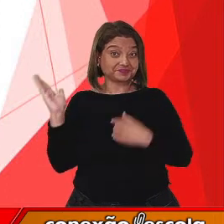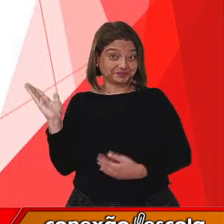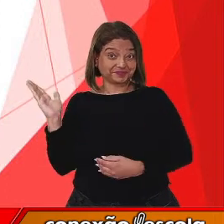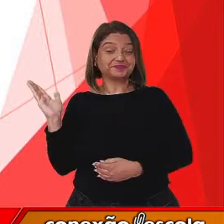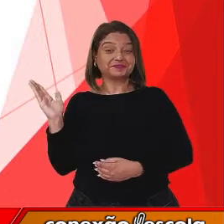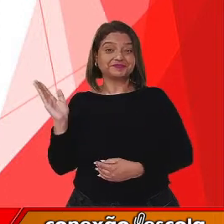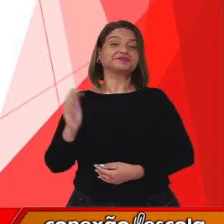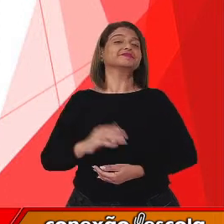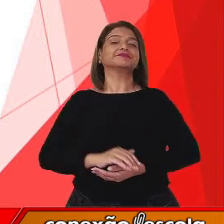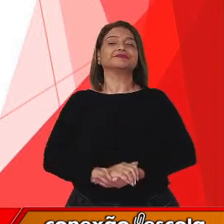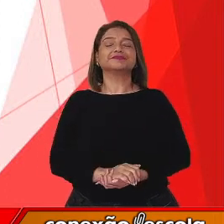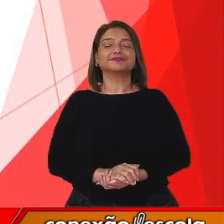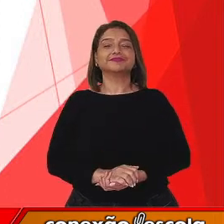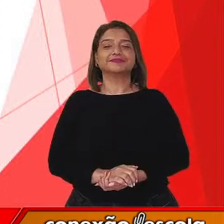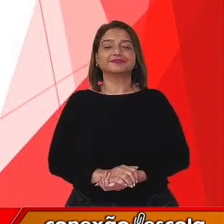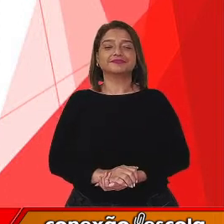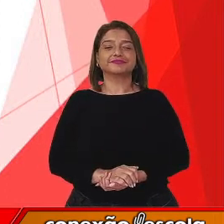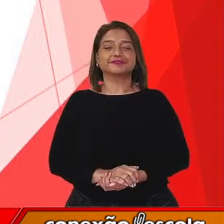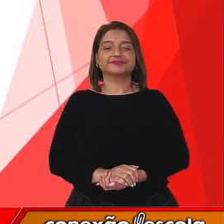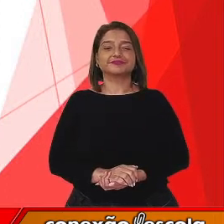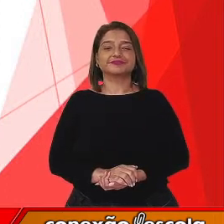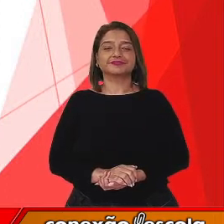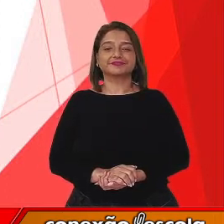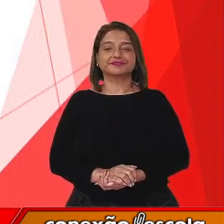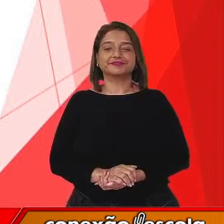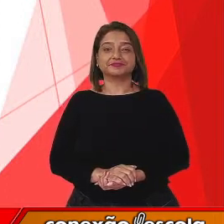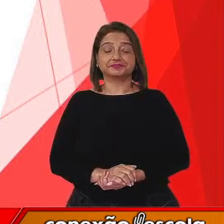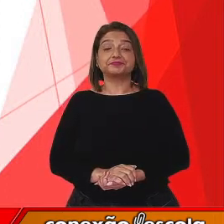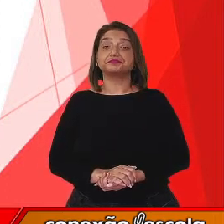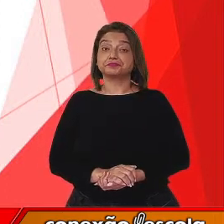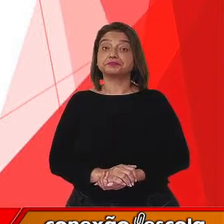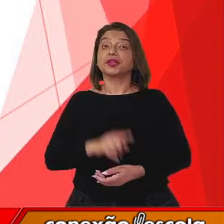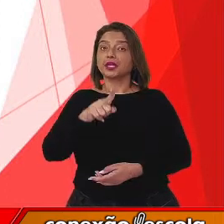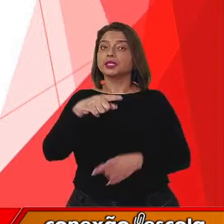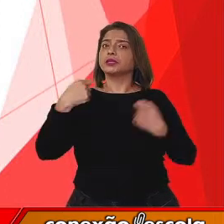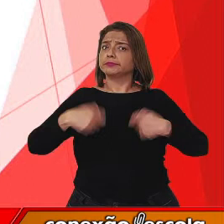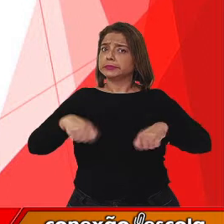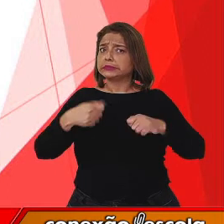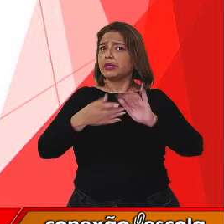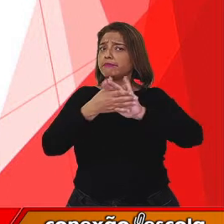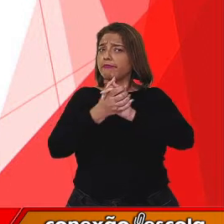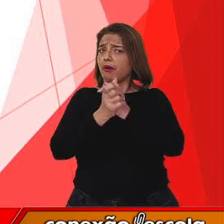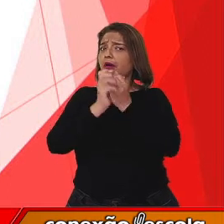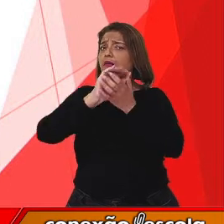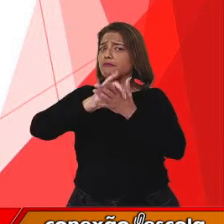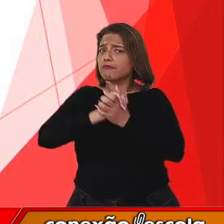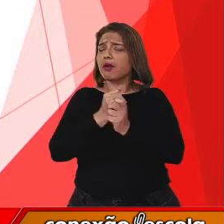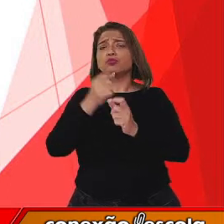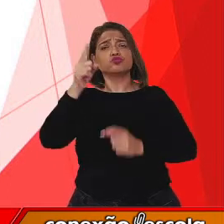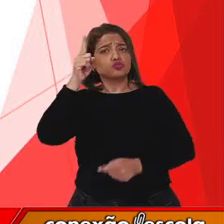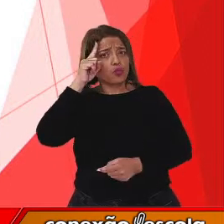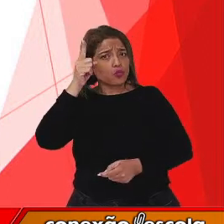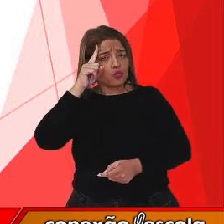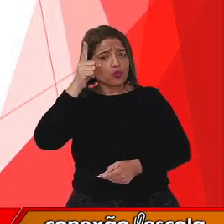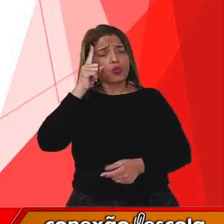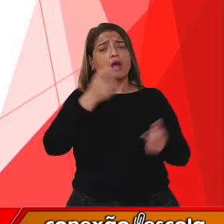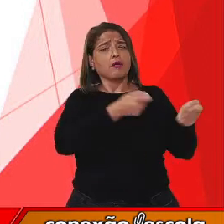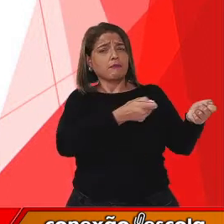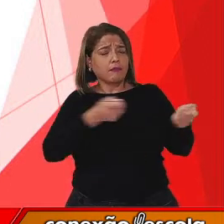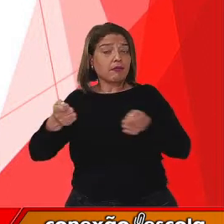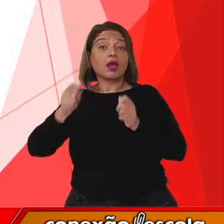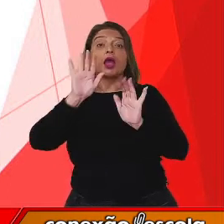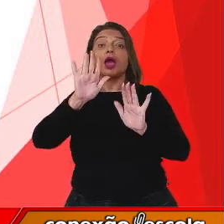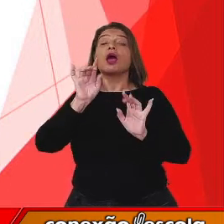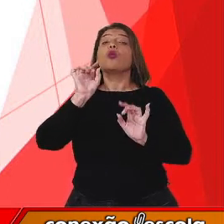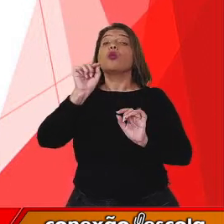often, especially before eating and after using the restroom. Então, lave suas mãos diariamente, especialmente antes